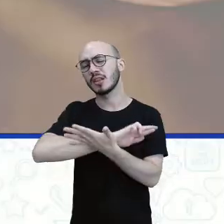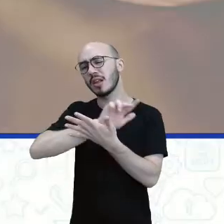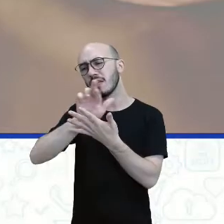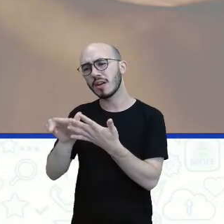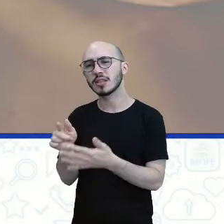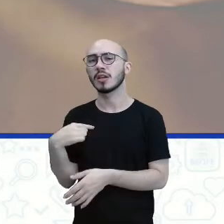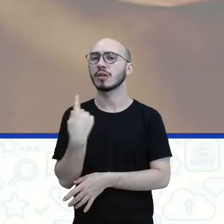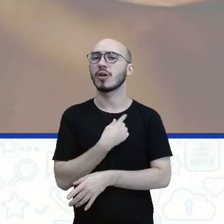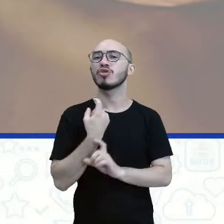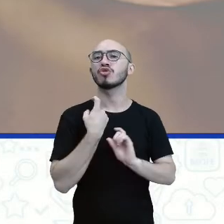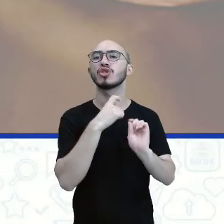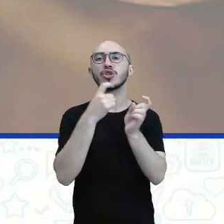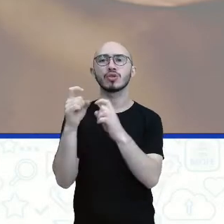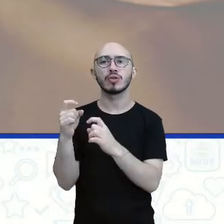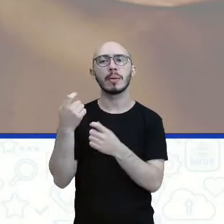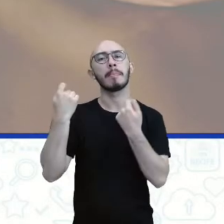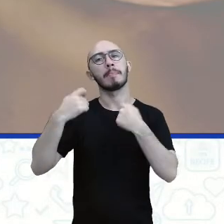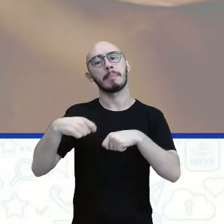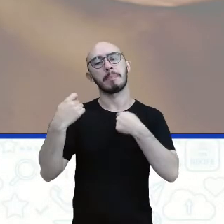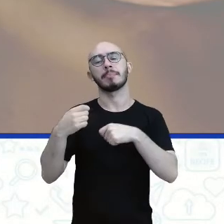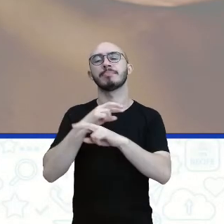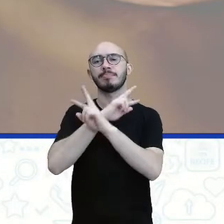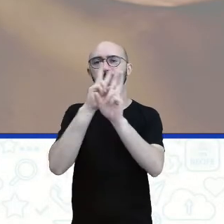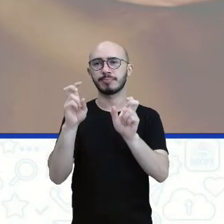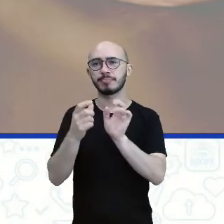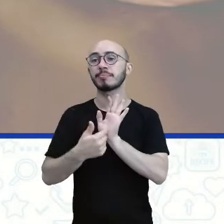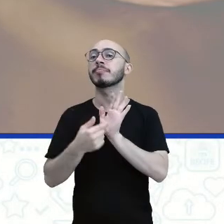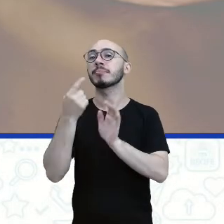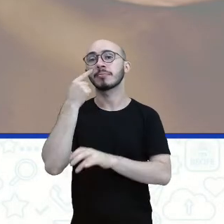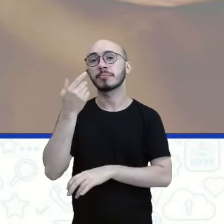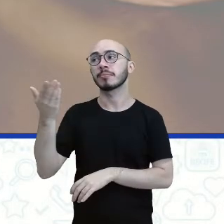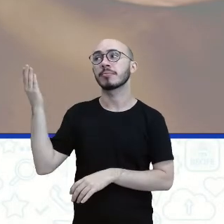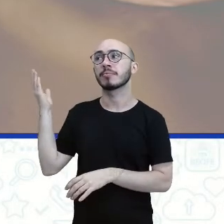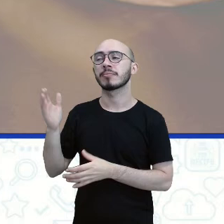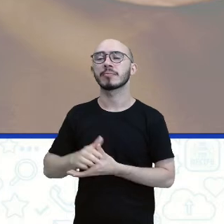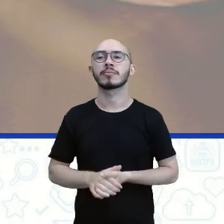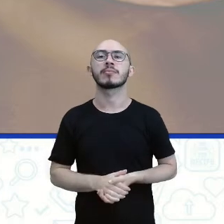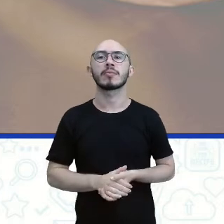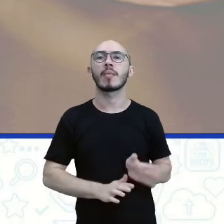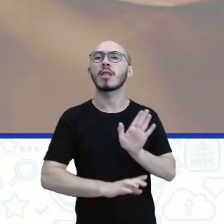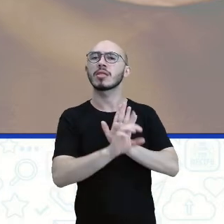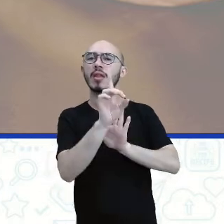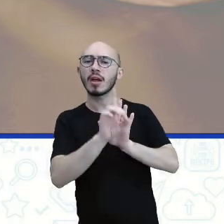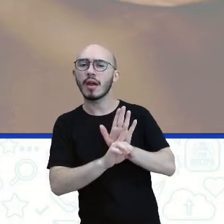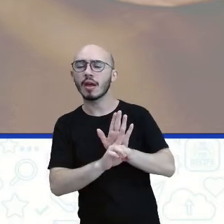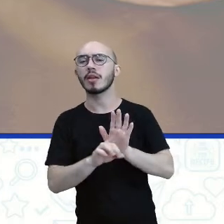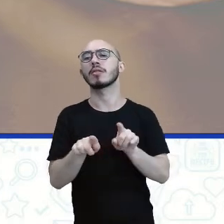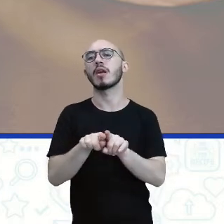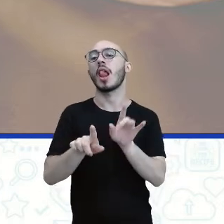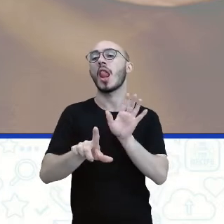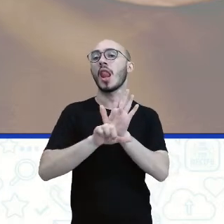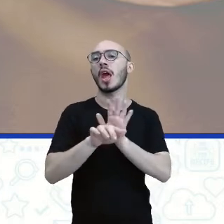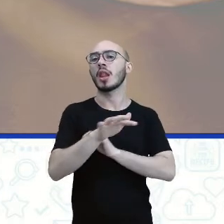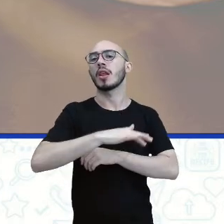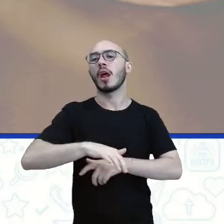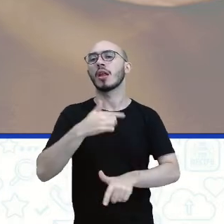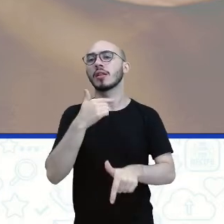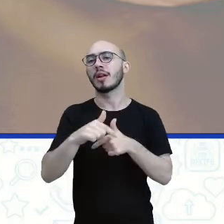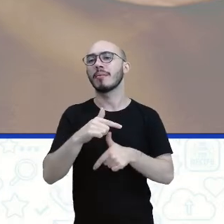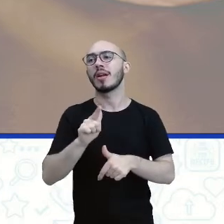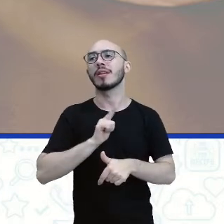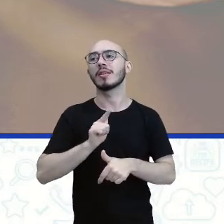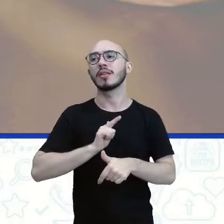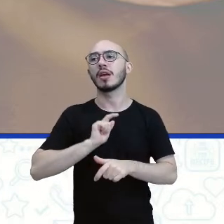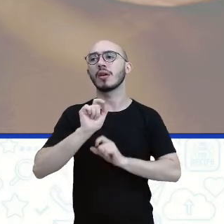precisa discutir um pouco mais sobre isso. Então, como eu coloco aí, ó, os direitos, as leis do mundo do trabalho são fruto de um